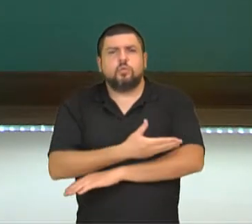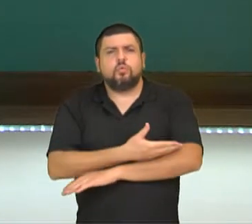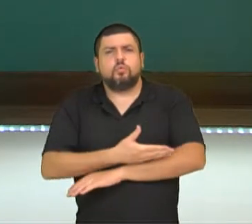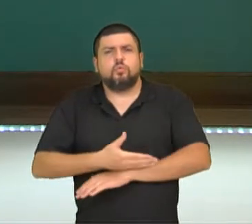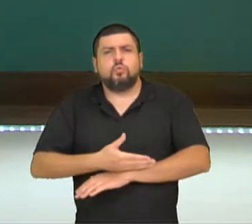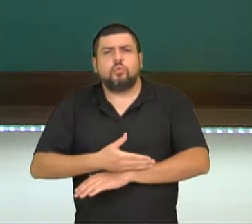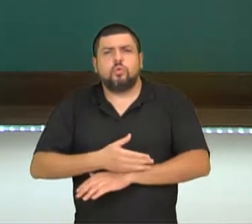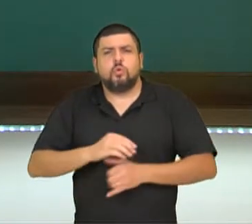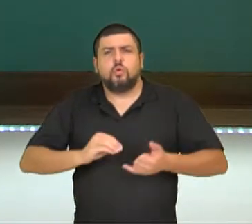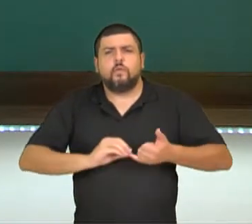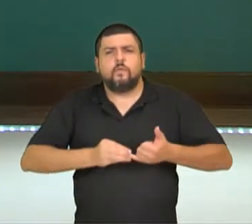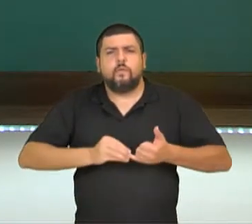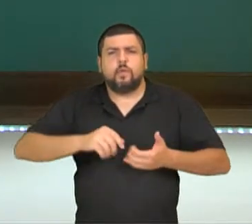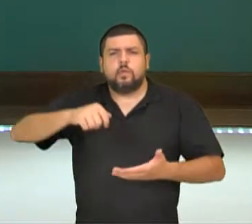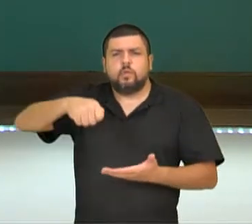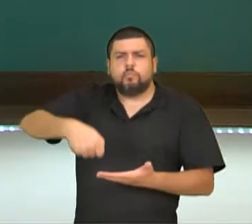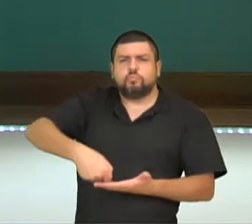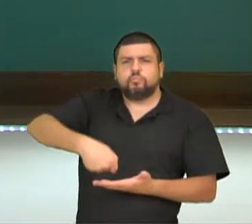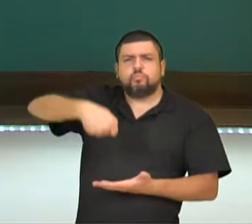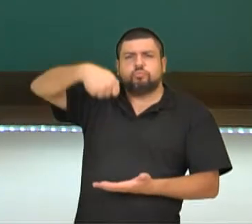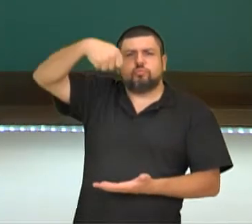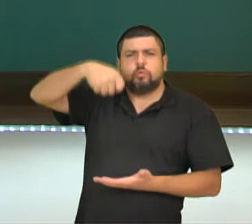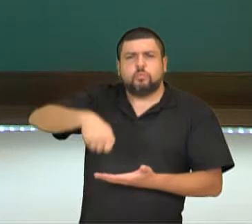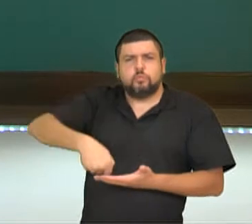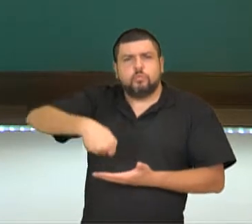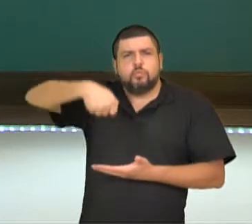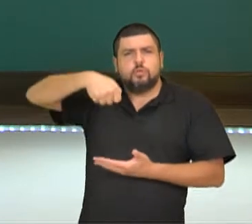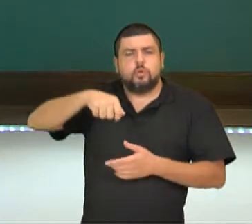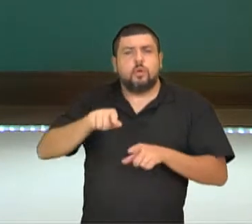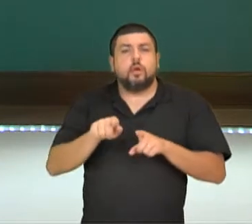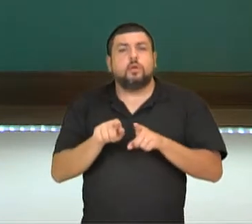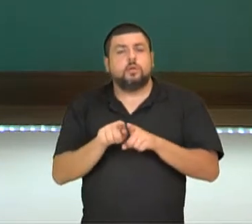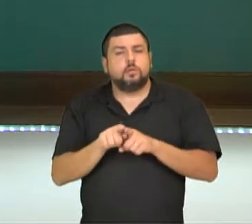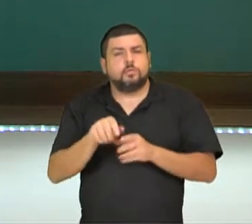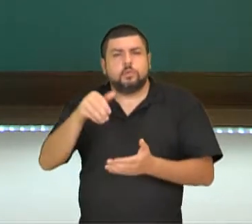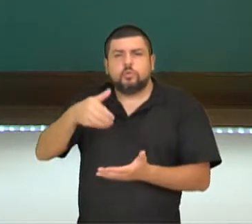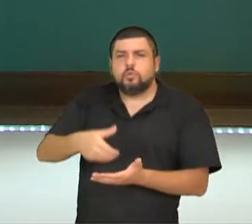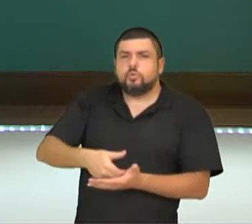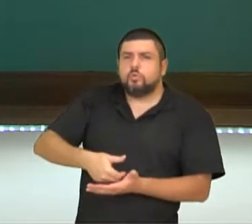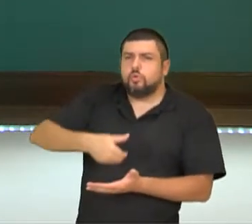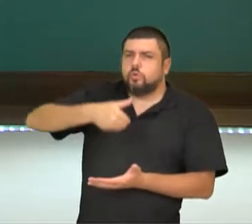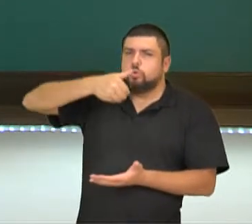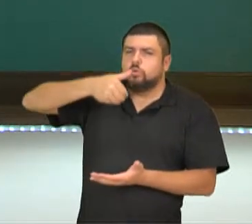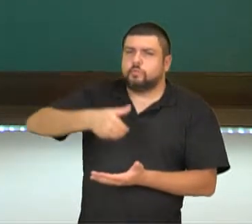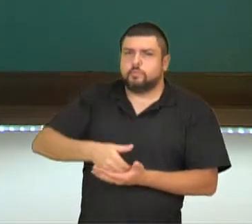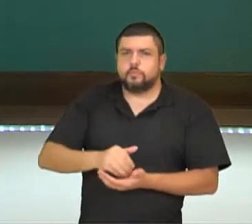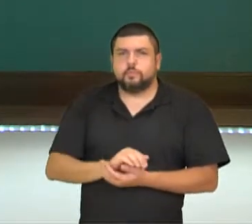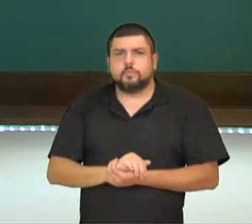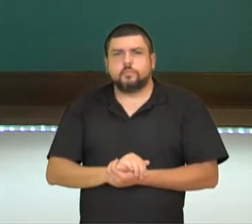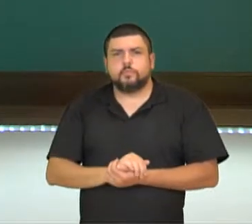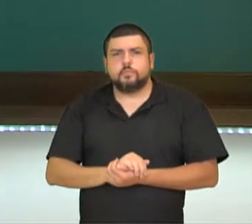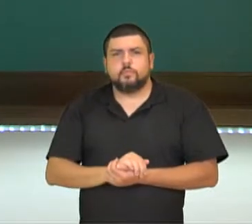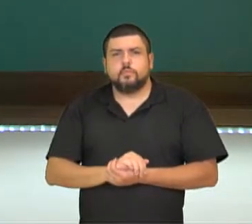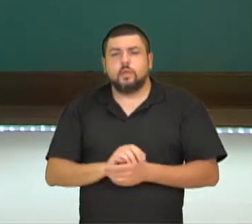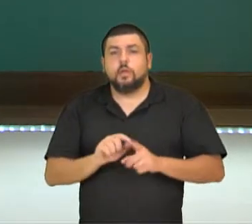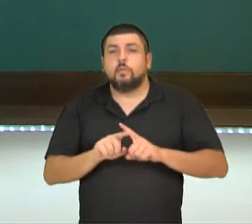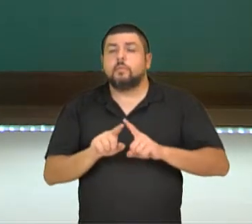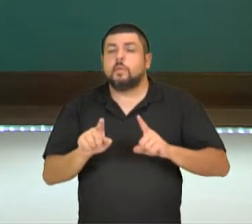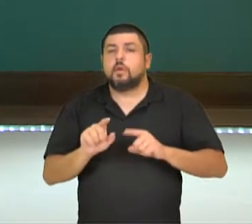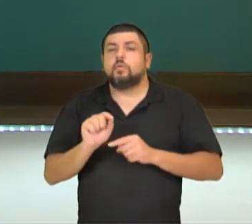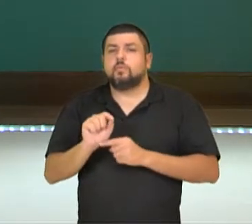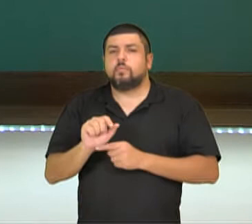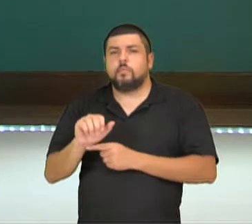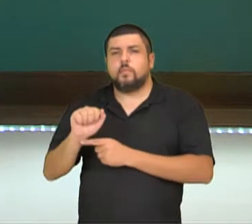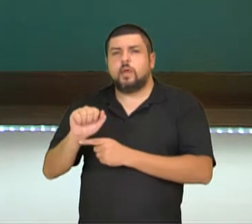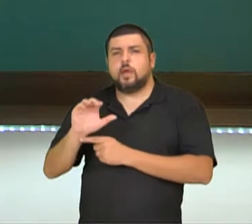da feijoada, né? Sopa de feijão também nós temos. Agora em outras, por exemplo, ele vai de base para o acarajé, que não é uma